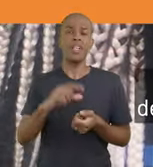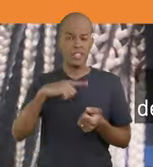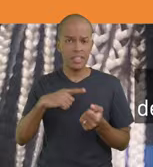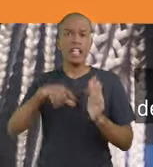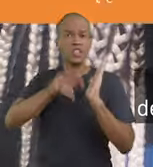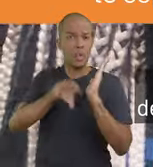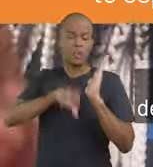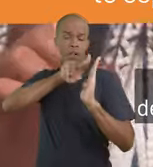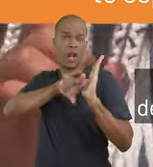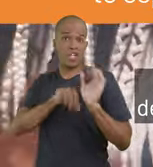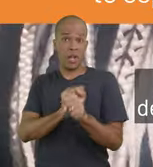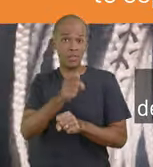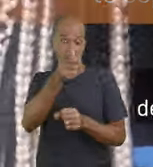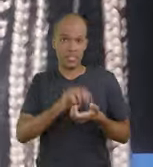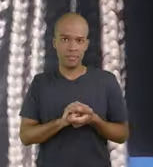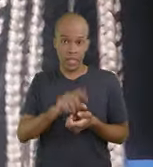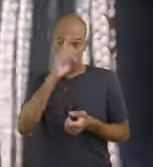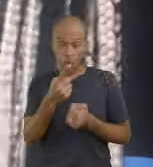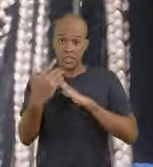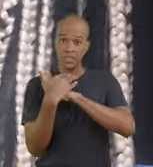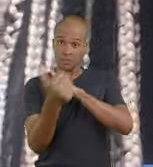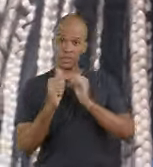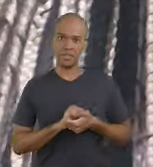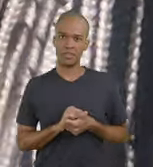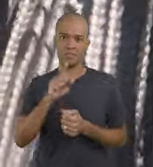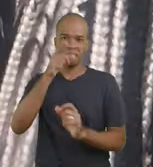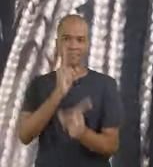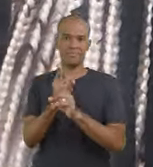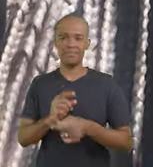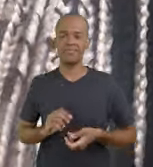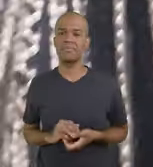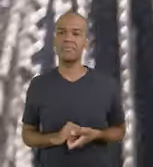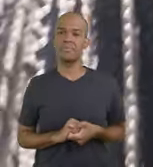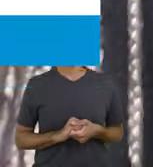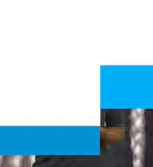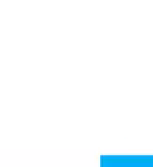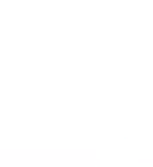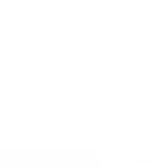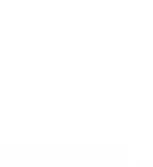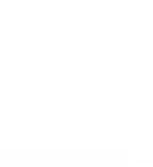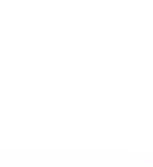Temos diversos descontos te esperando, viu? Qualquer dúvida, chame a gente. Até a próxima!